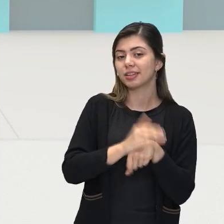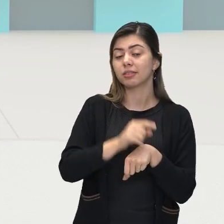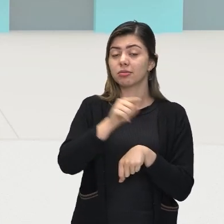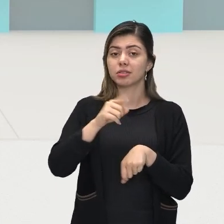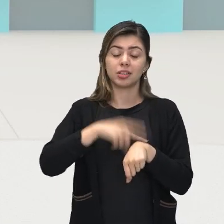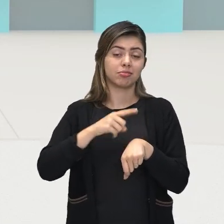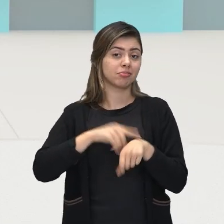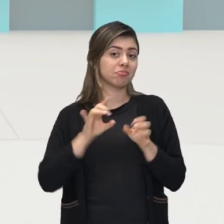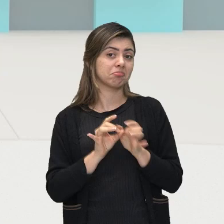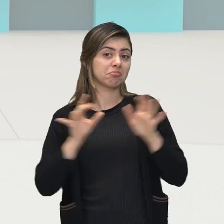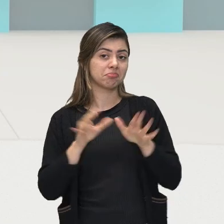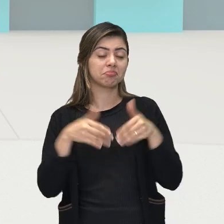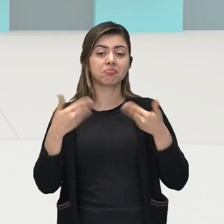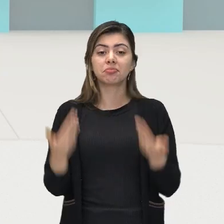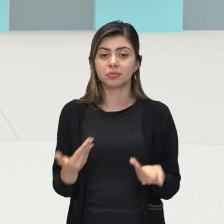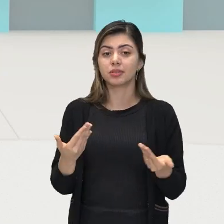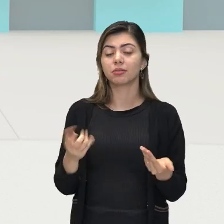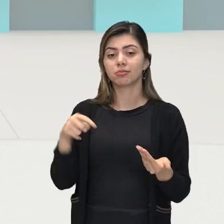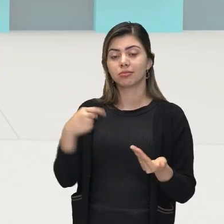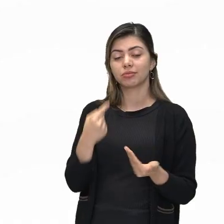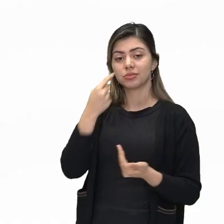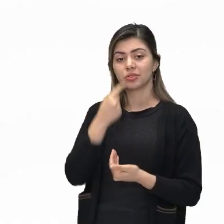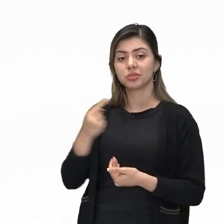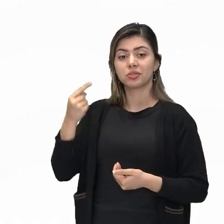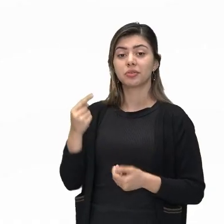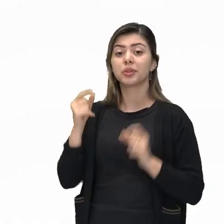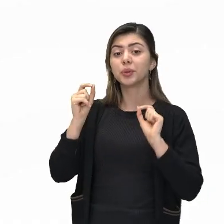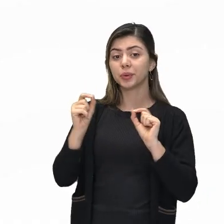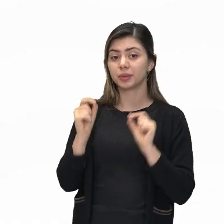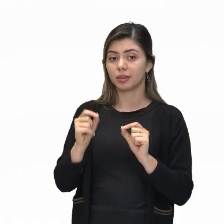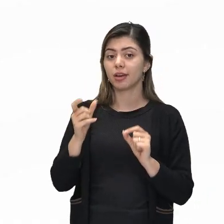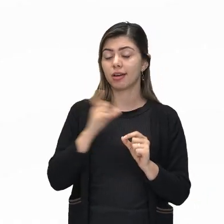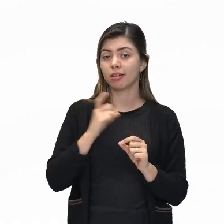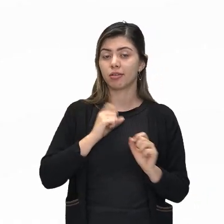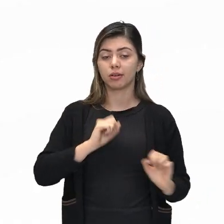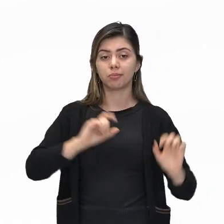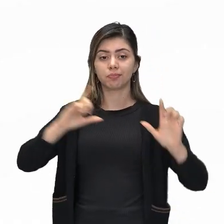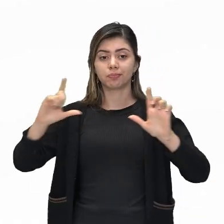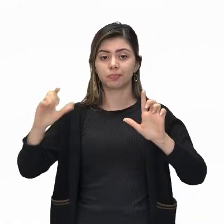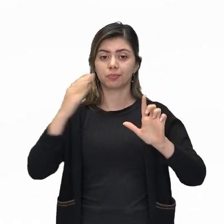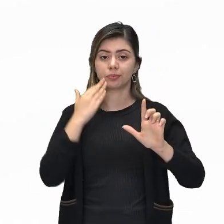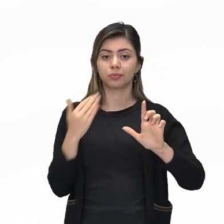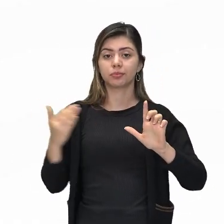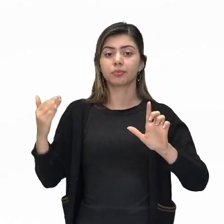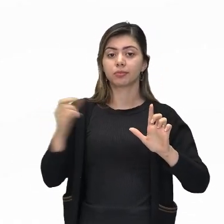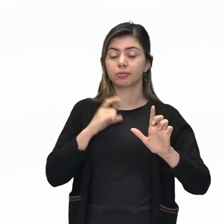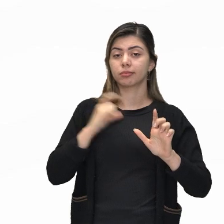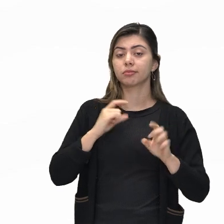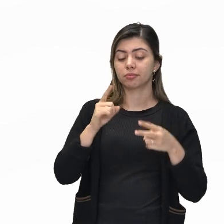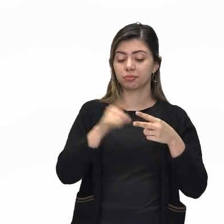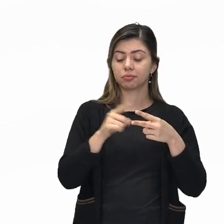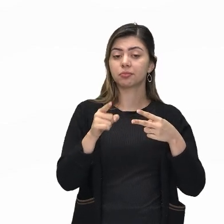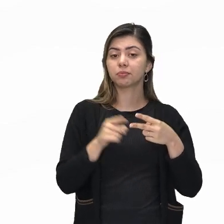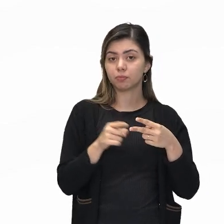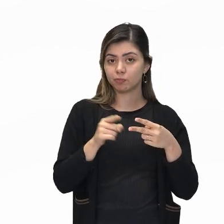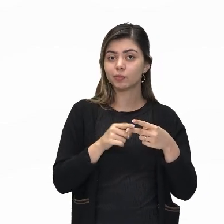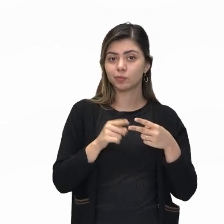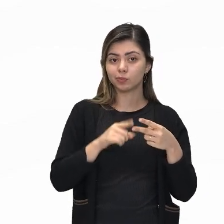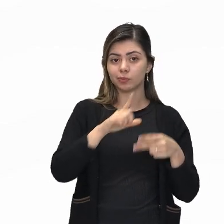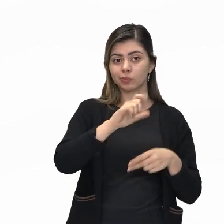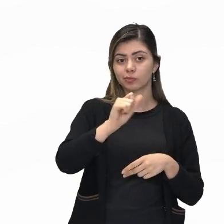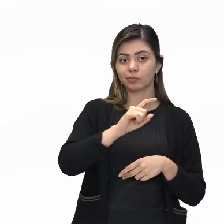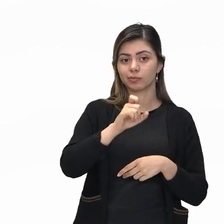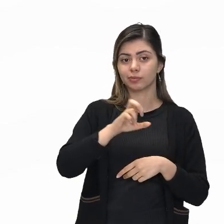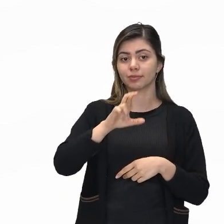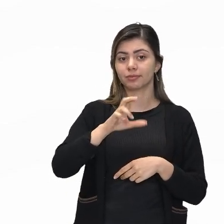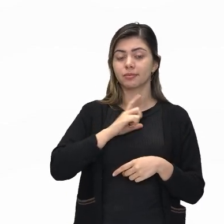seu lazer, nós podemos ver, como vocês vão observar na cartela, que surgem aí dois conceitos